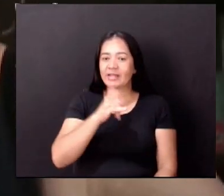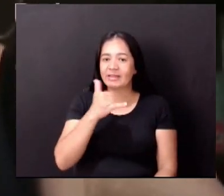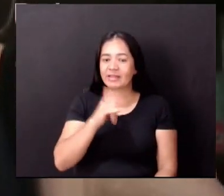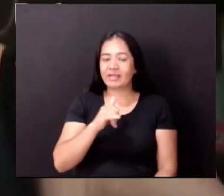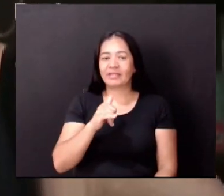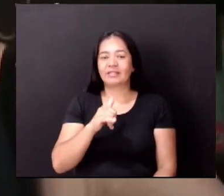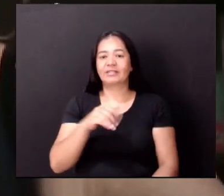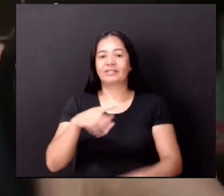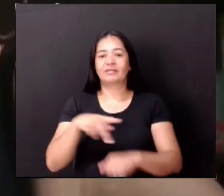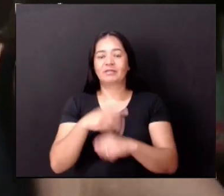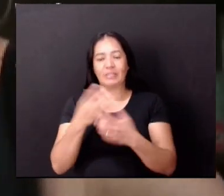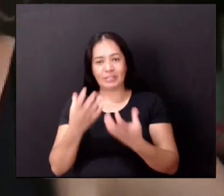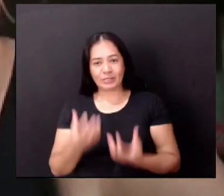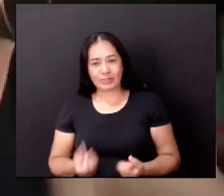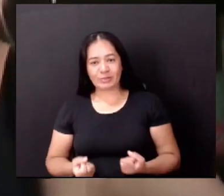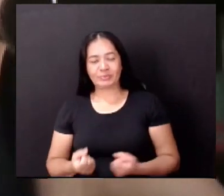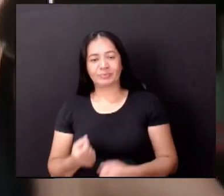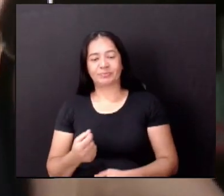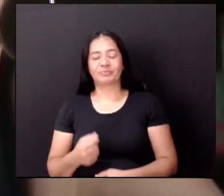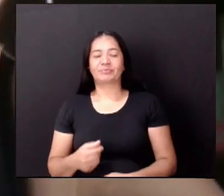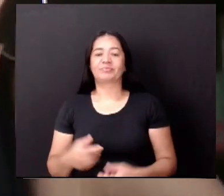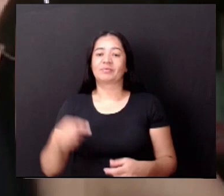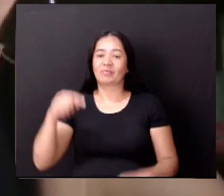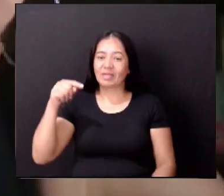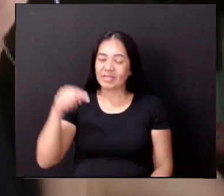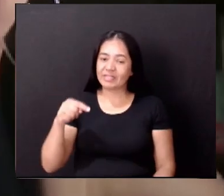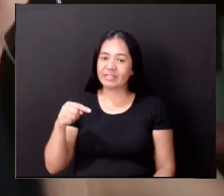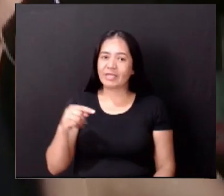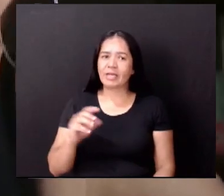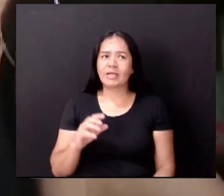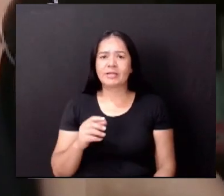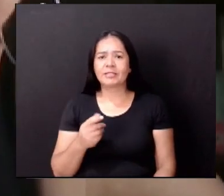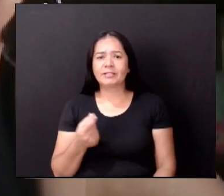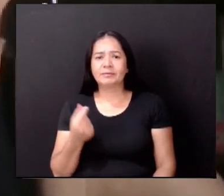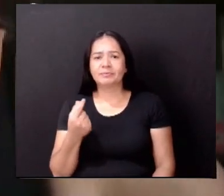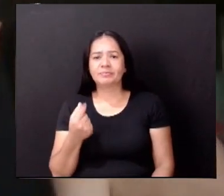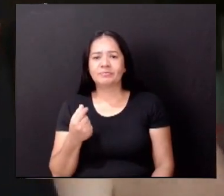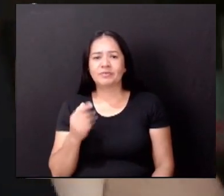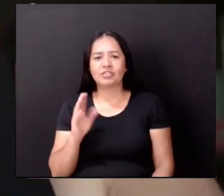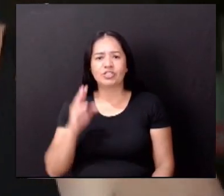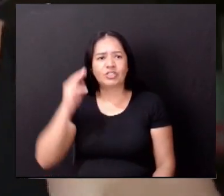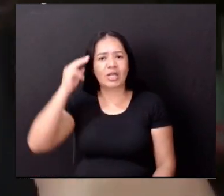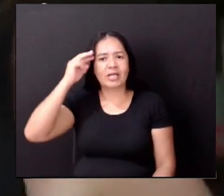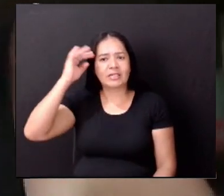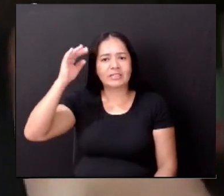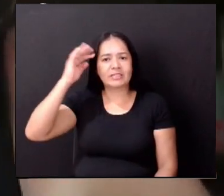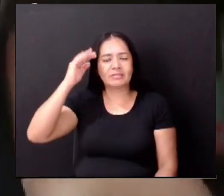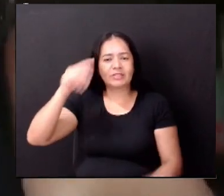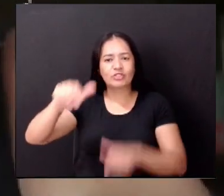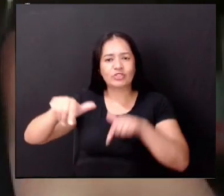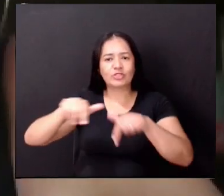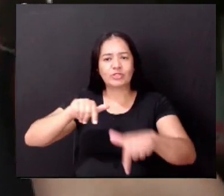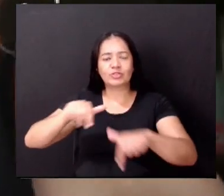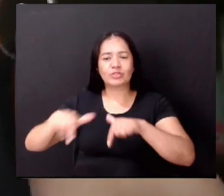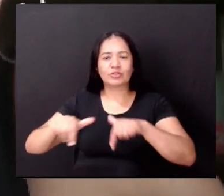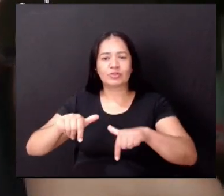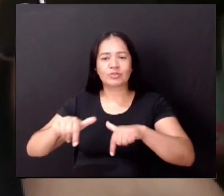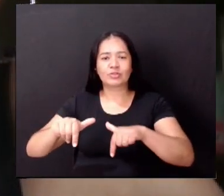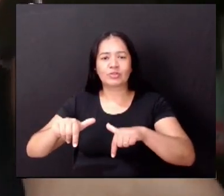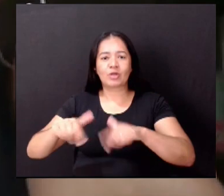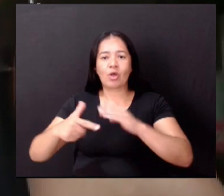Ele é italiano de nascimento, brasileiro de adoção, e aqui ele teve essa já mentalidade